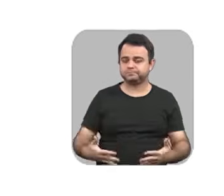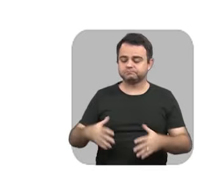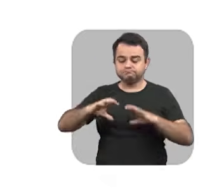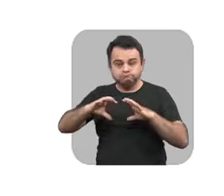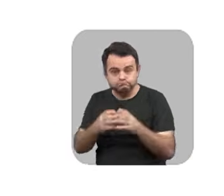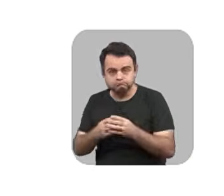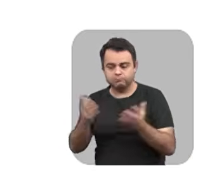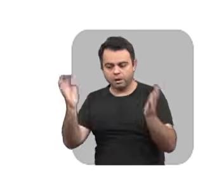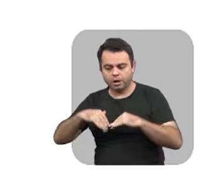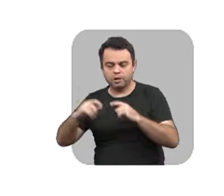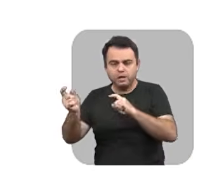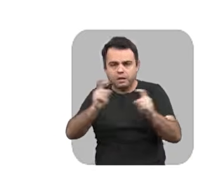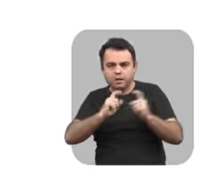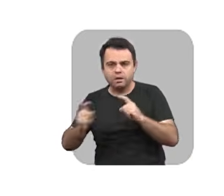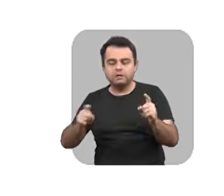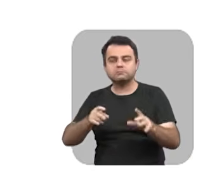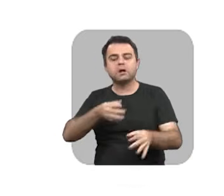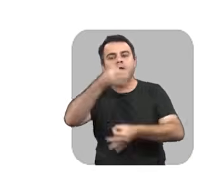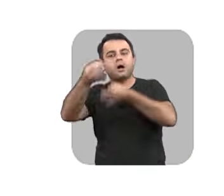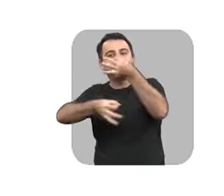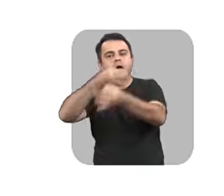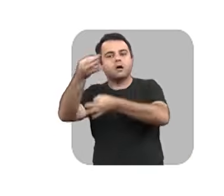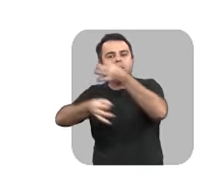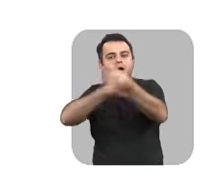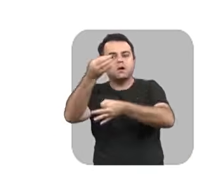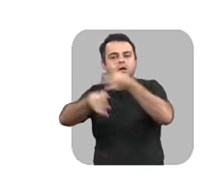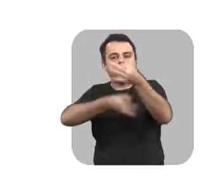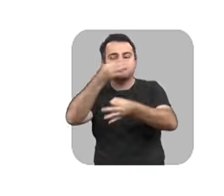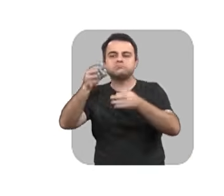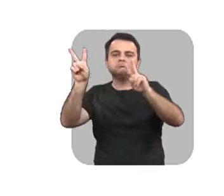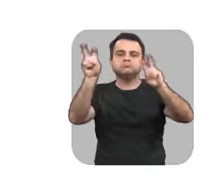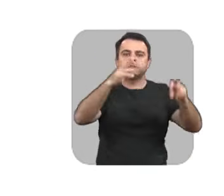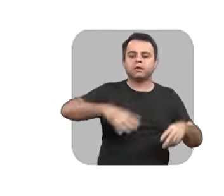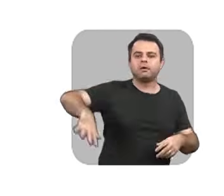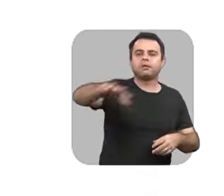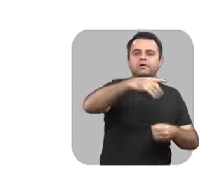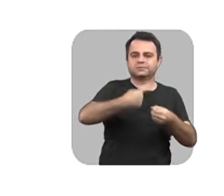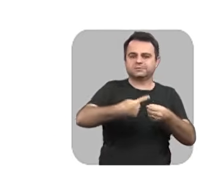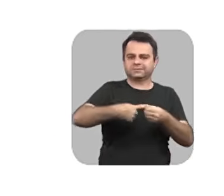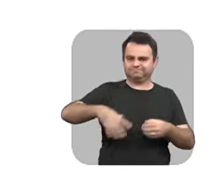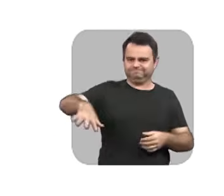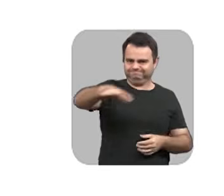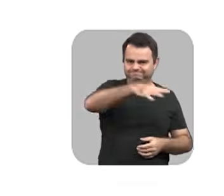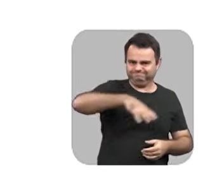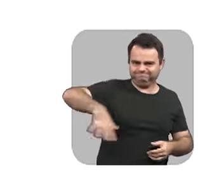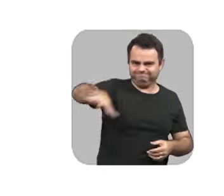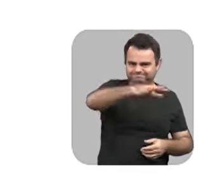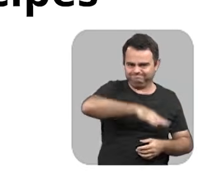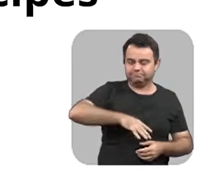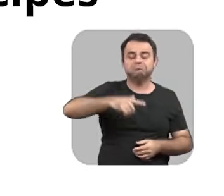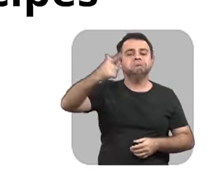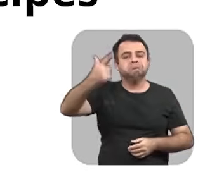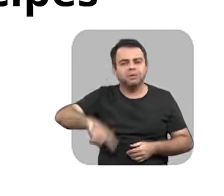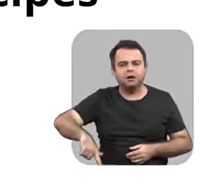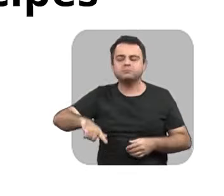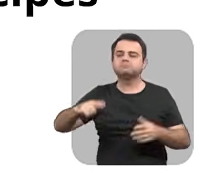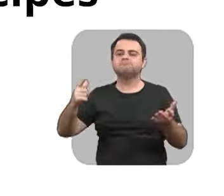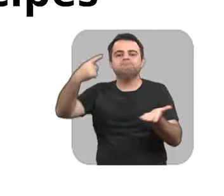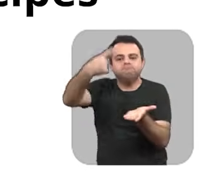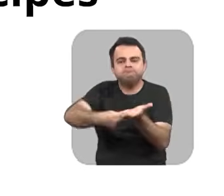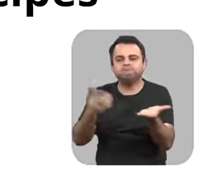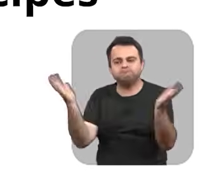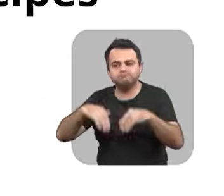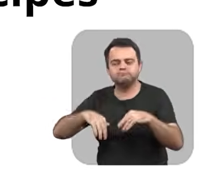pareceres sobre os processos referentes a esses temas no município. Além disso, o grupo promove